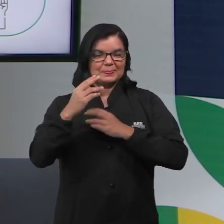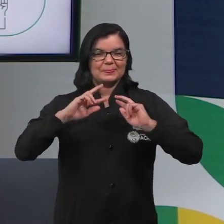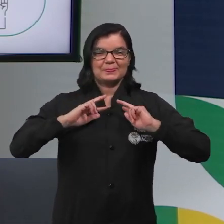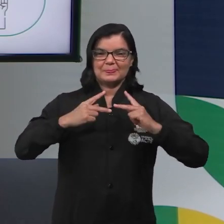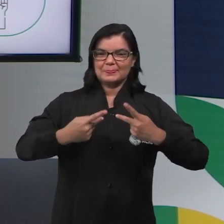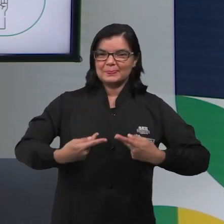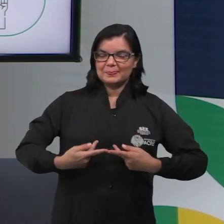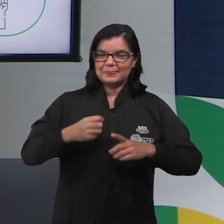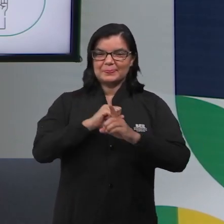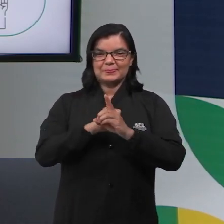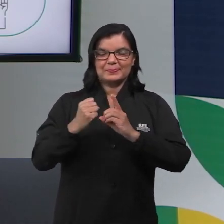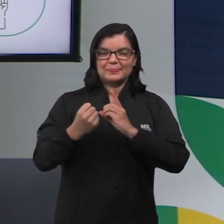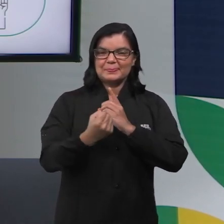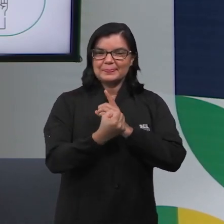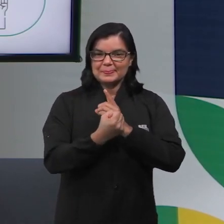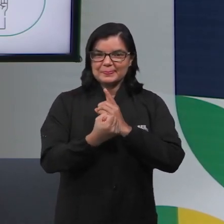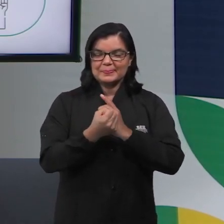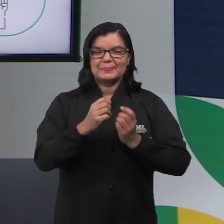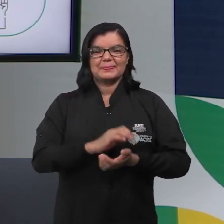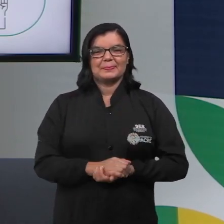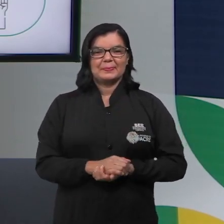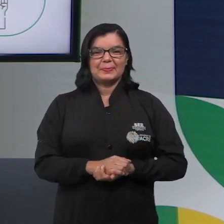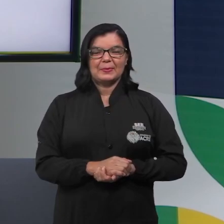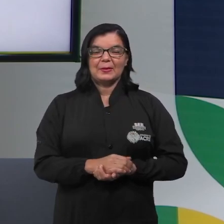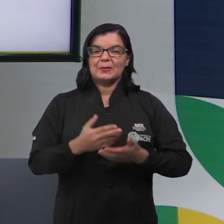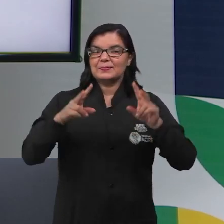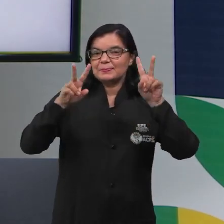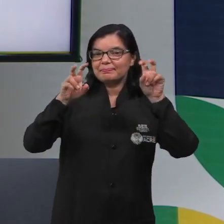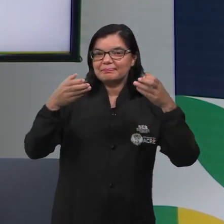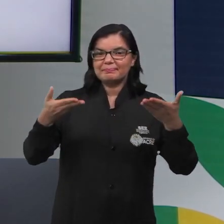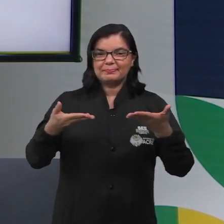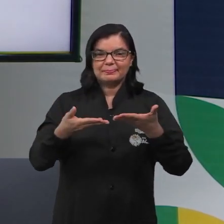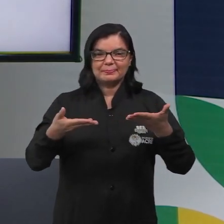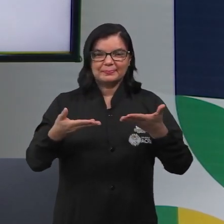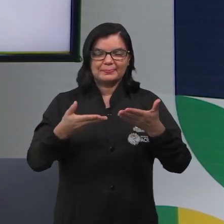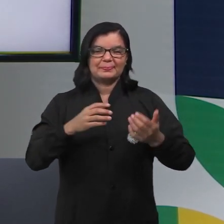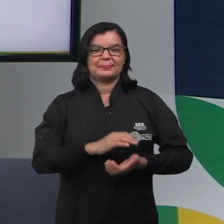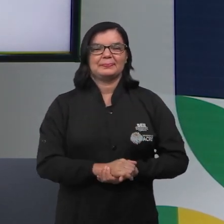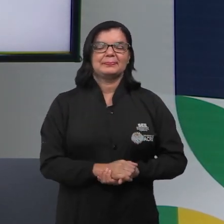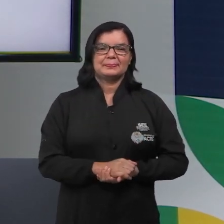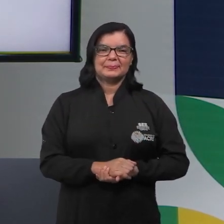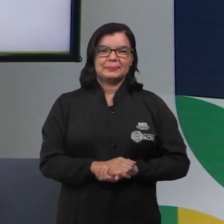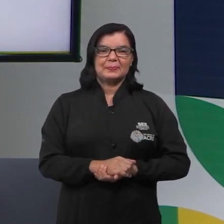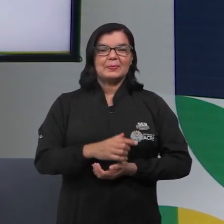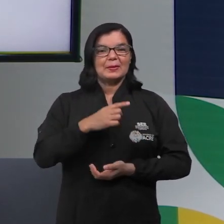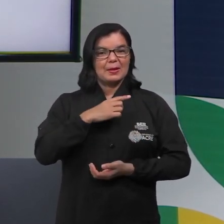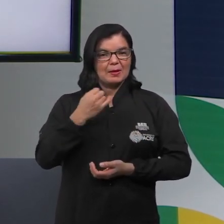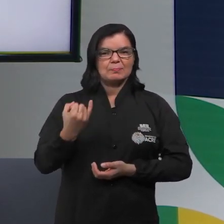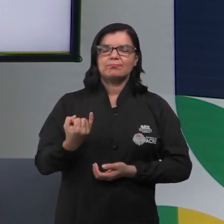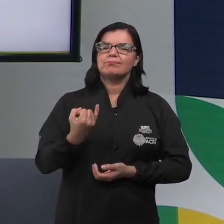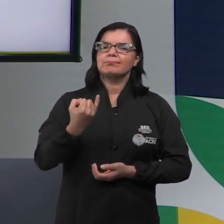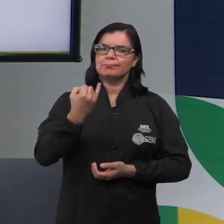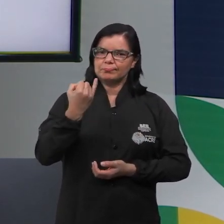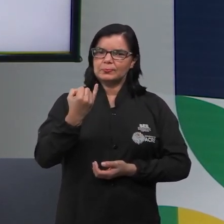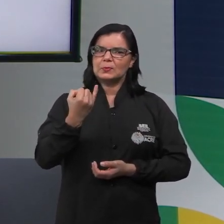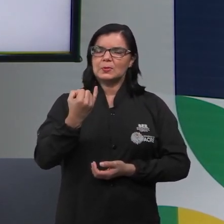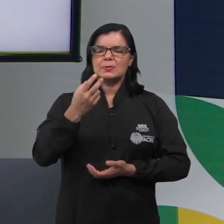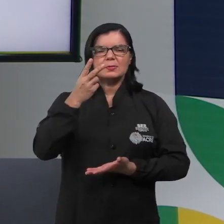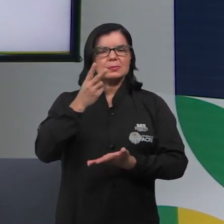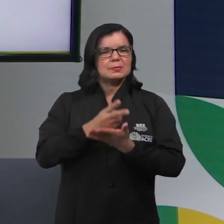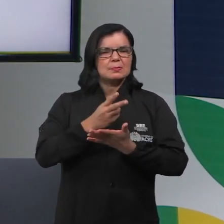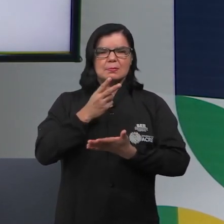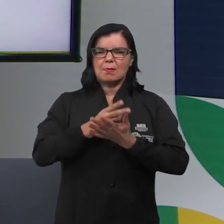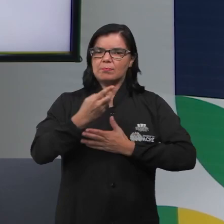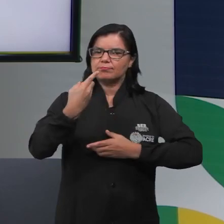Humanas e Sociais Aplicadas. Nossa trilha de hoje, pessoal, é algo que está aí sendo